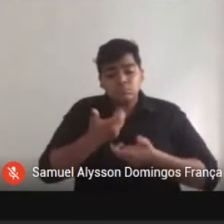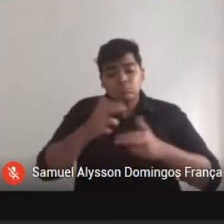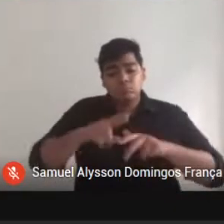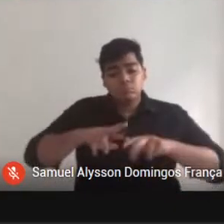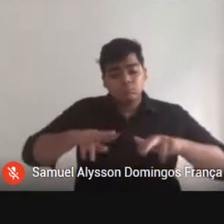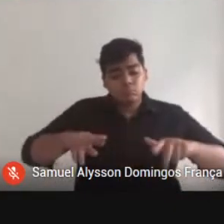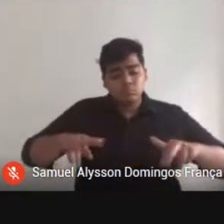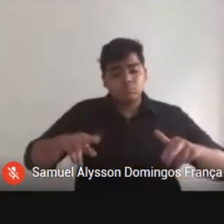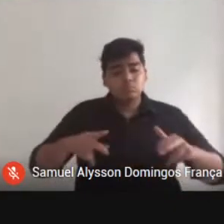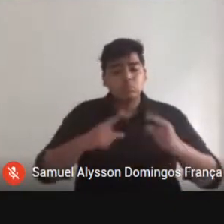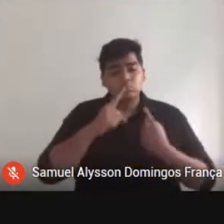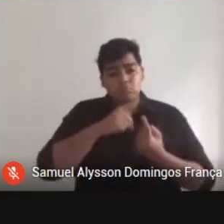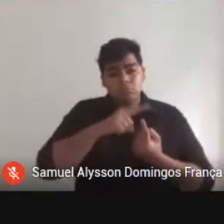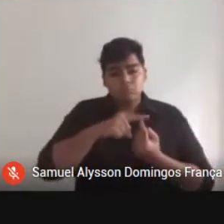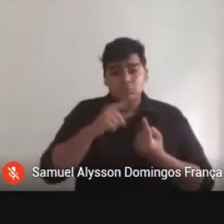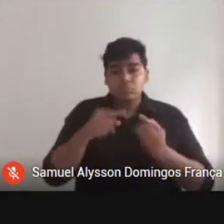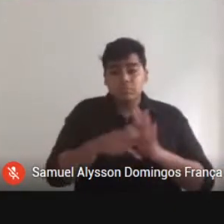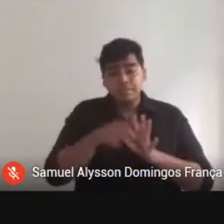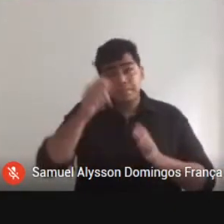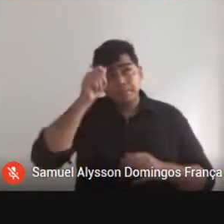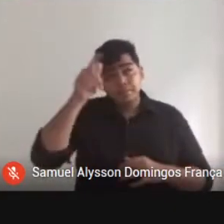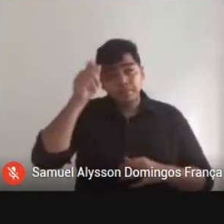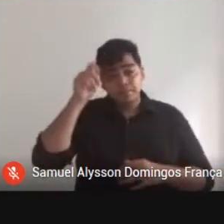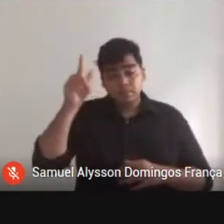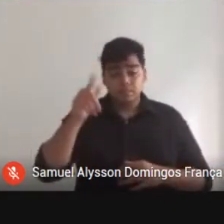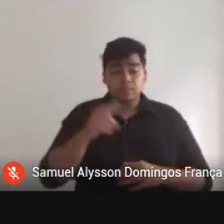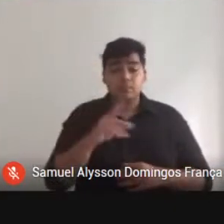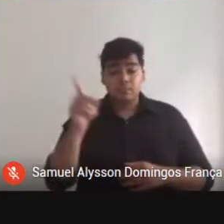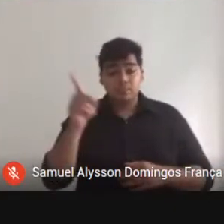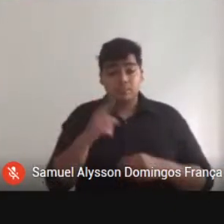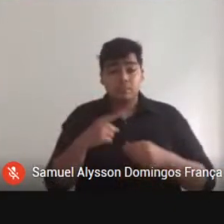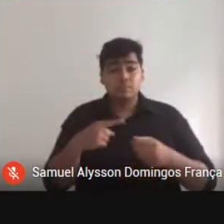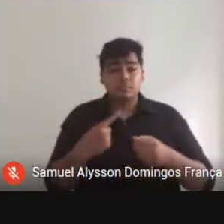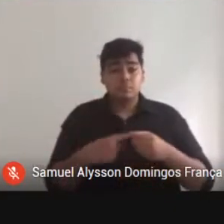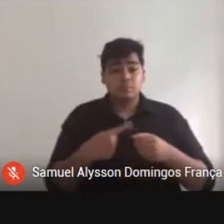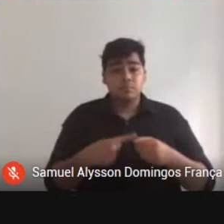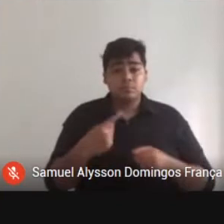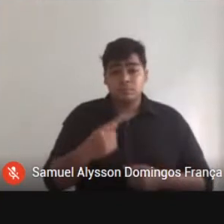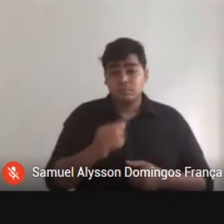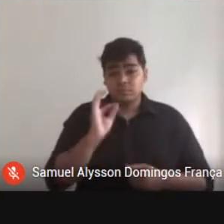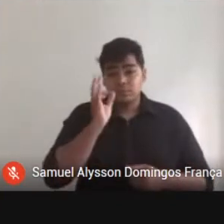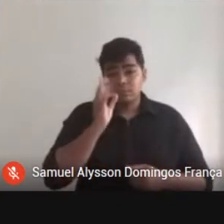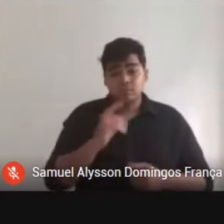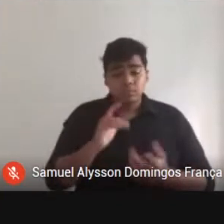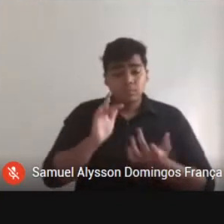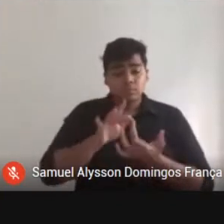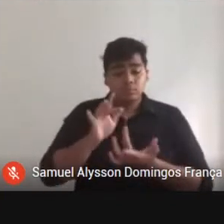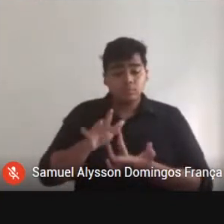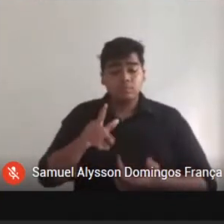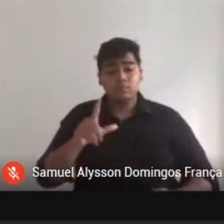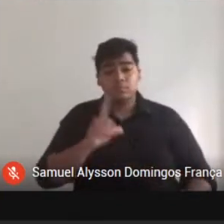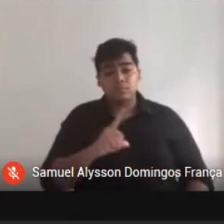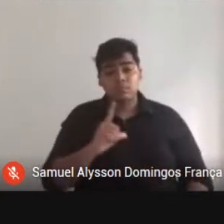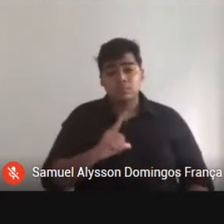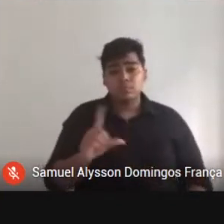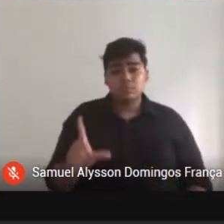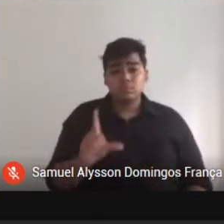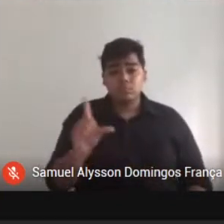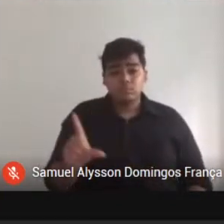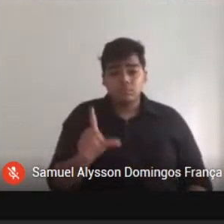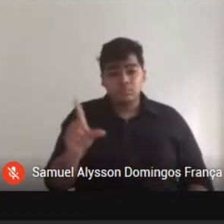do processo criativo, né? Em Cajazeiras, eu tive contato com essa literatura que, assim, foi um base um pouco para desenvolver o método que